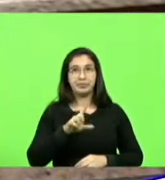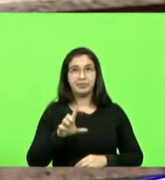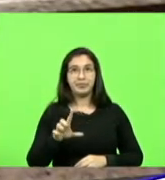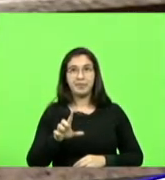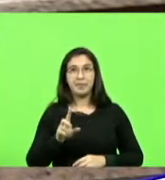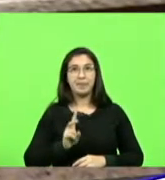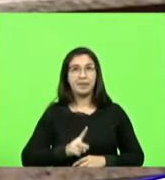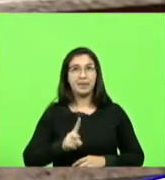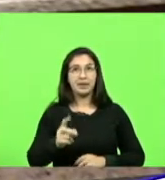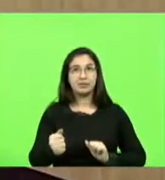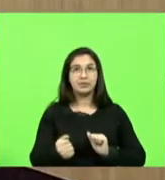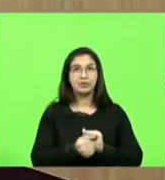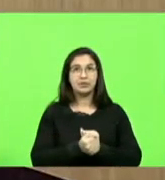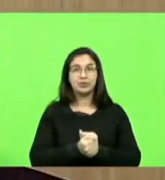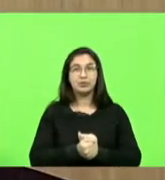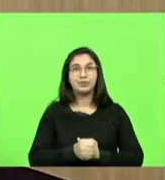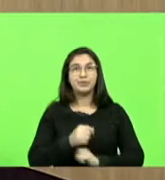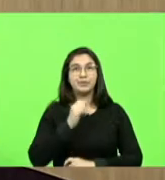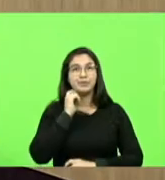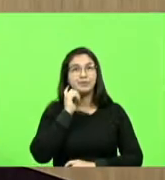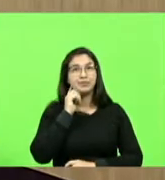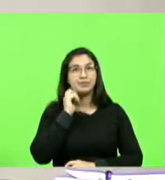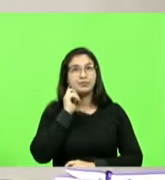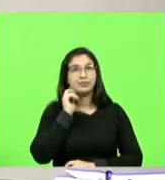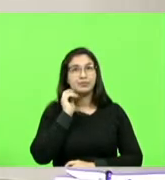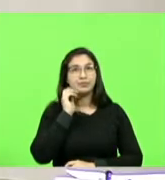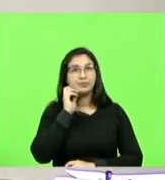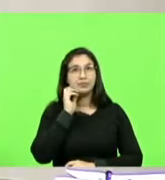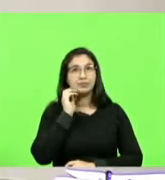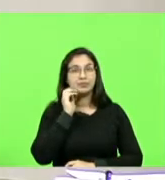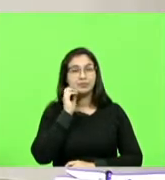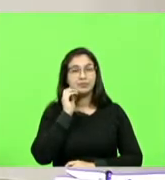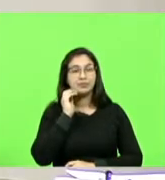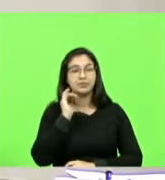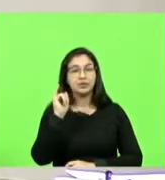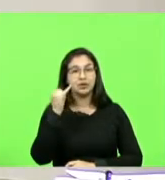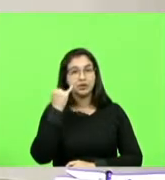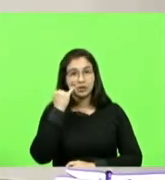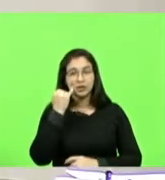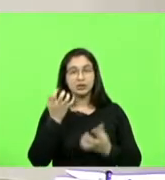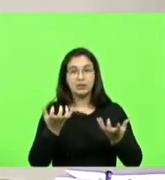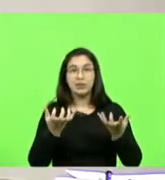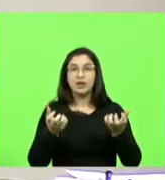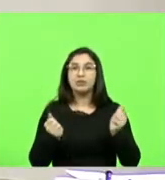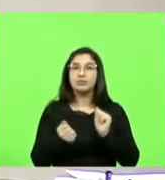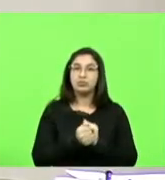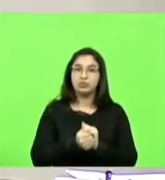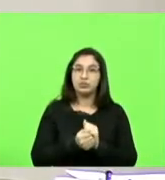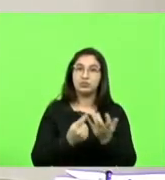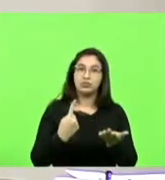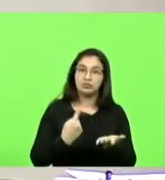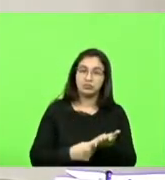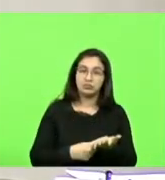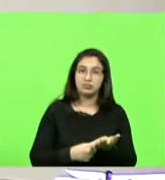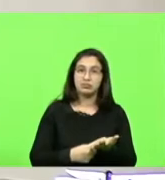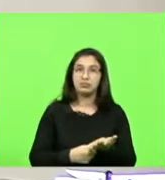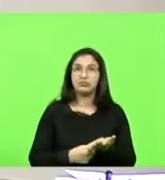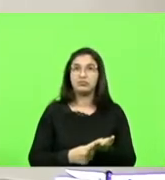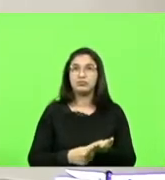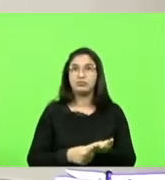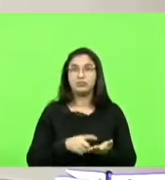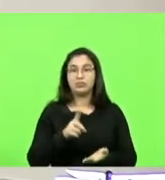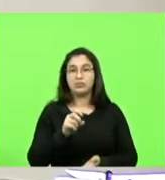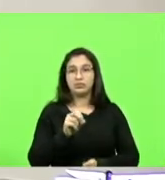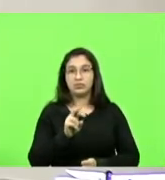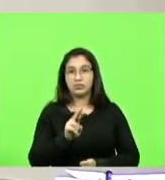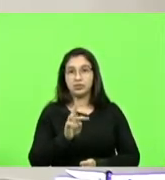boas causas. Também, deputado Gessé, quero me juntar ao grupo a pedido do doutor Emiliano da